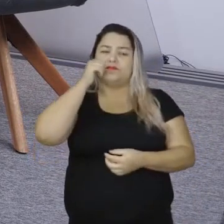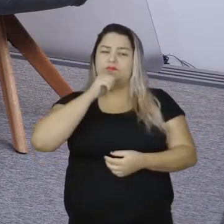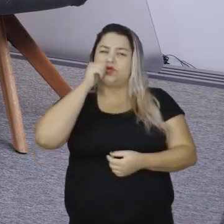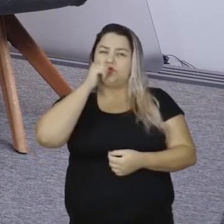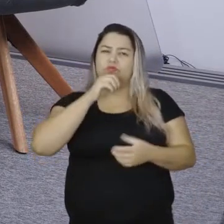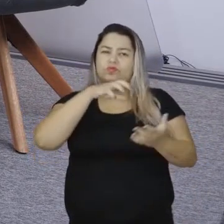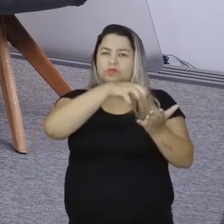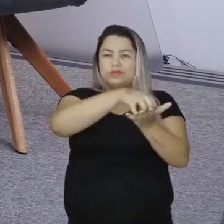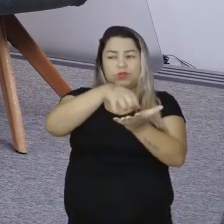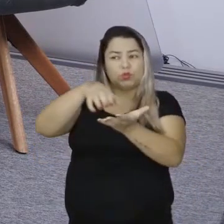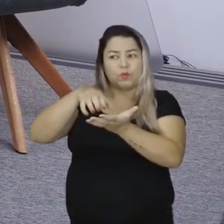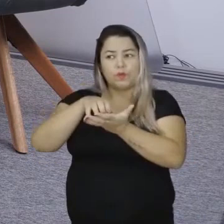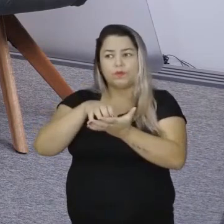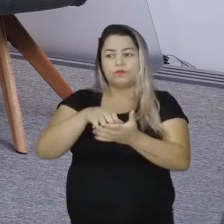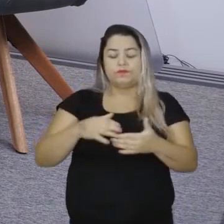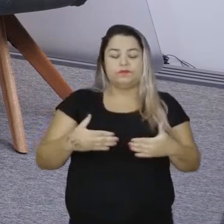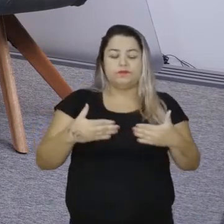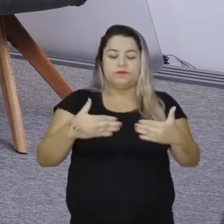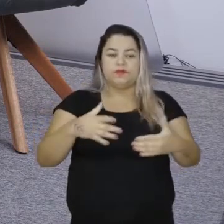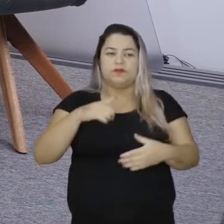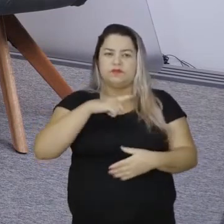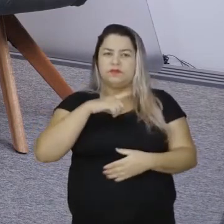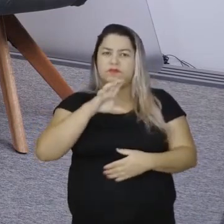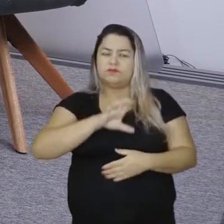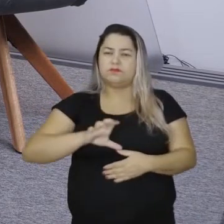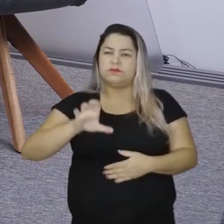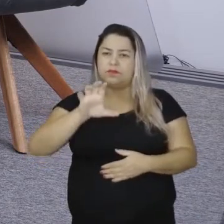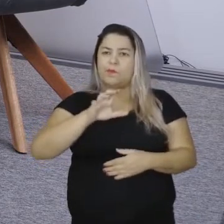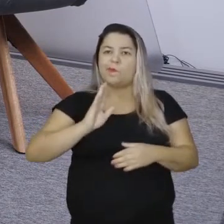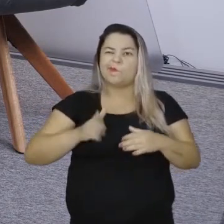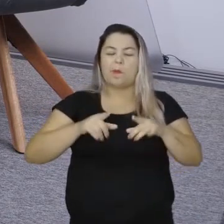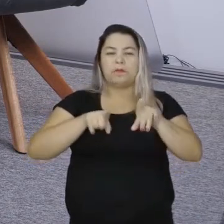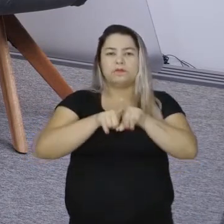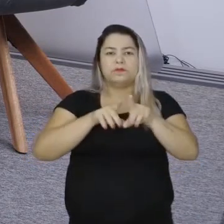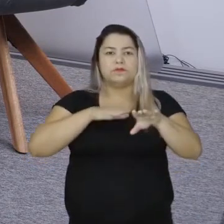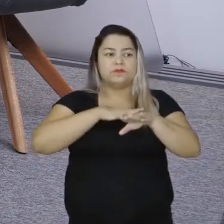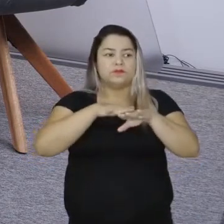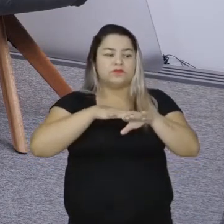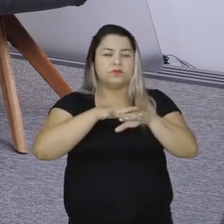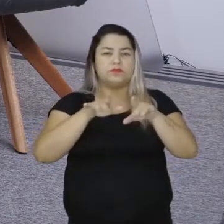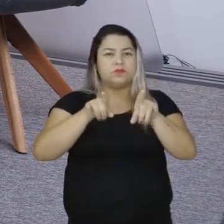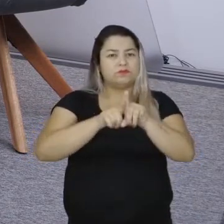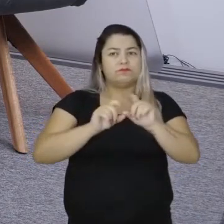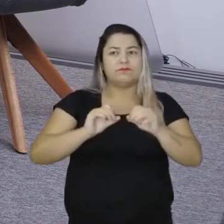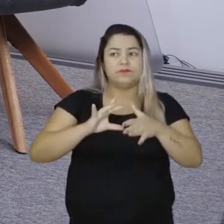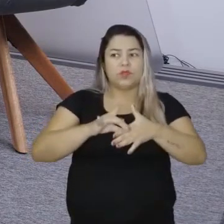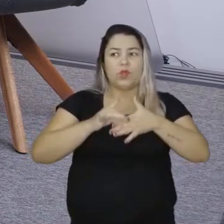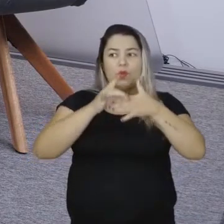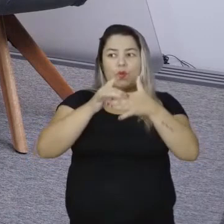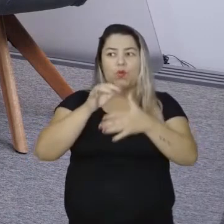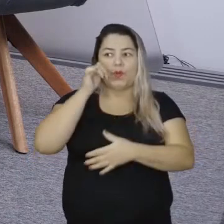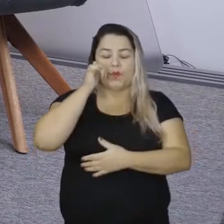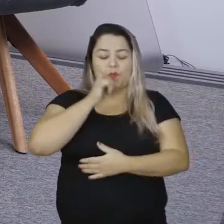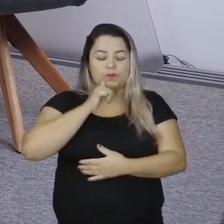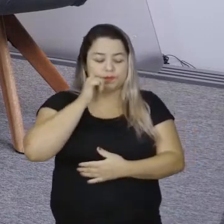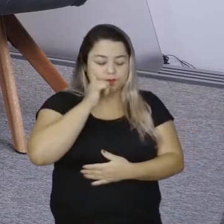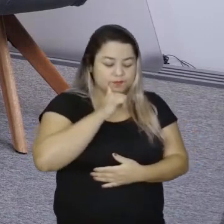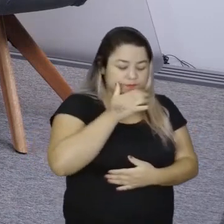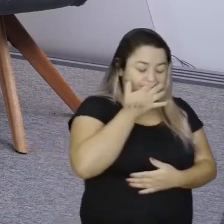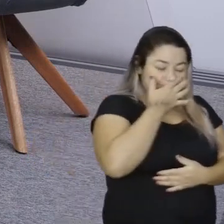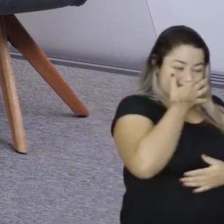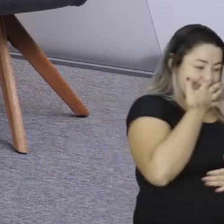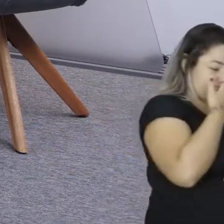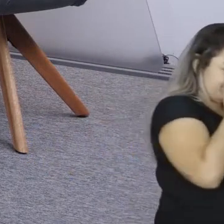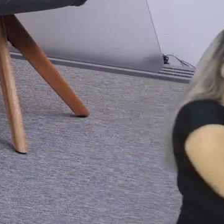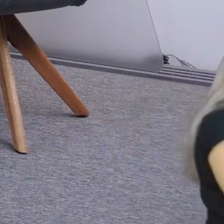nos territórios? O Ministério tem esse mapeamento, esse diálogo direto com essas organizações, com essas lideranças femininas que são, né, que